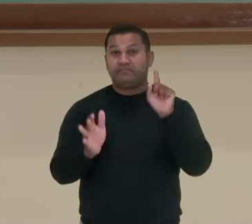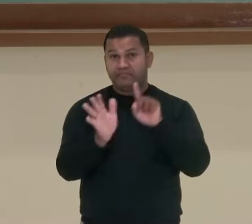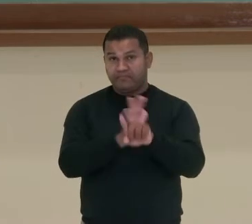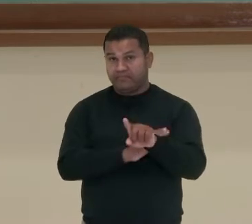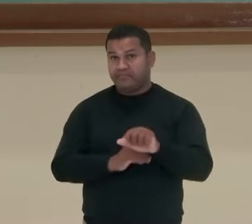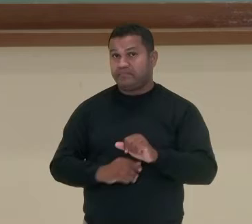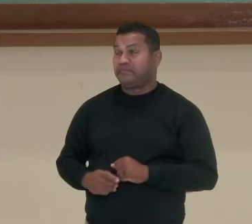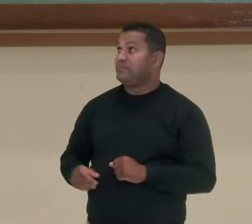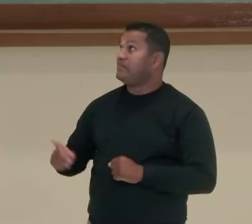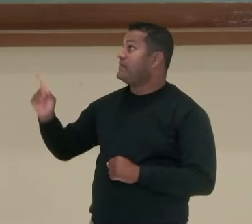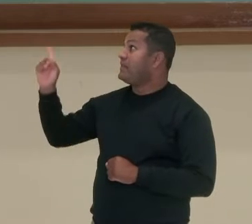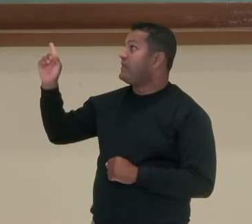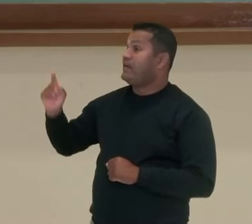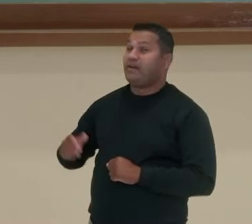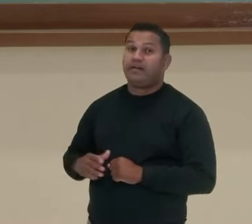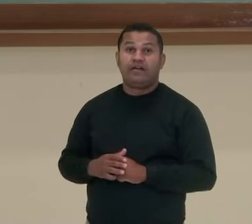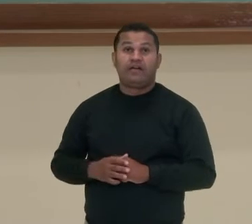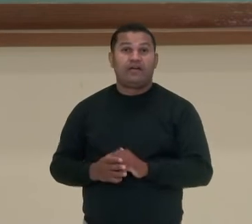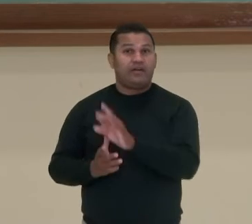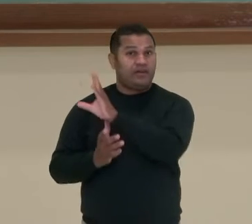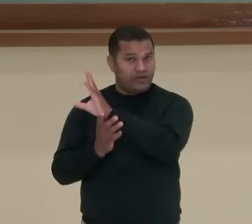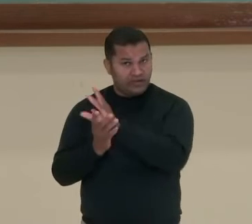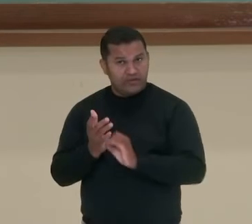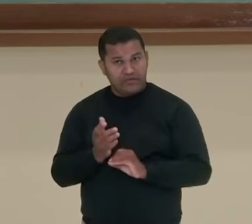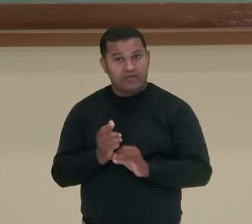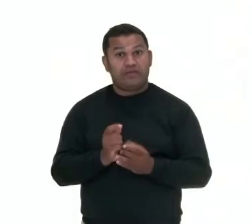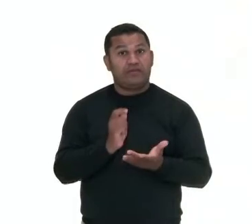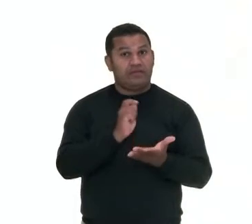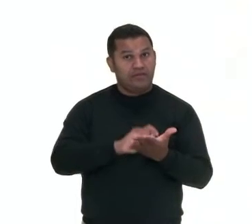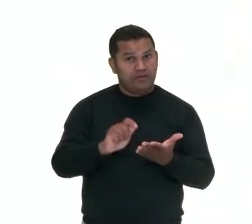pergunta. Copie a pergunta em seu caderno e responda.